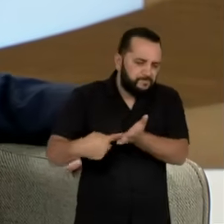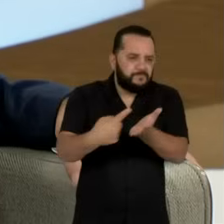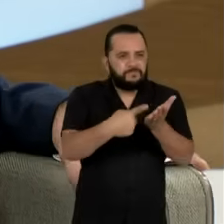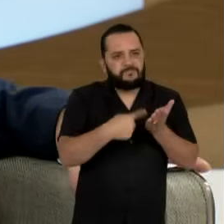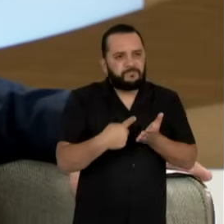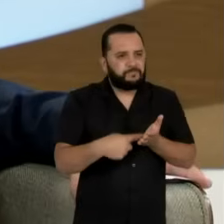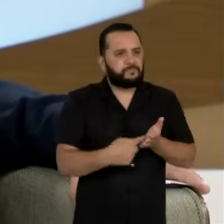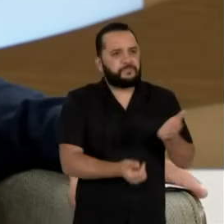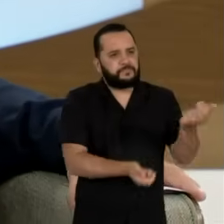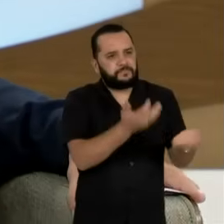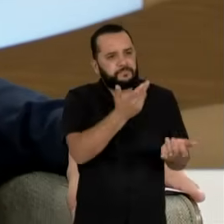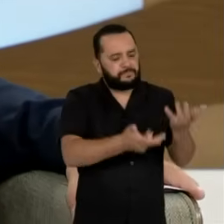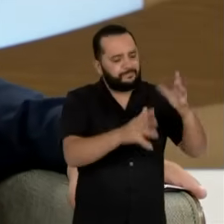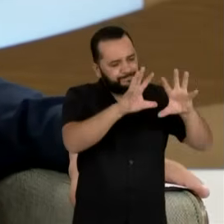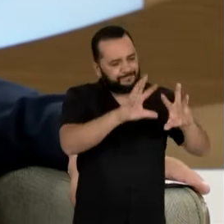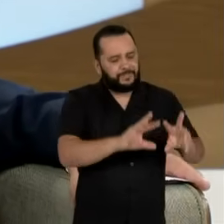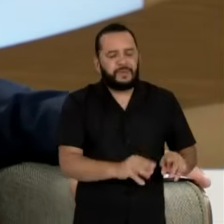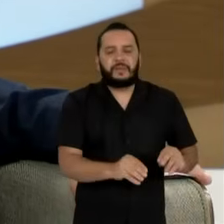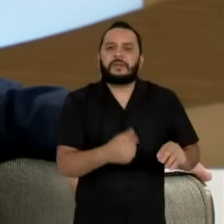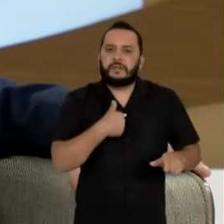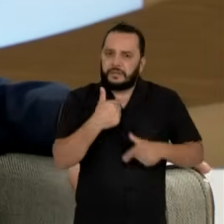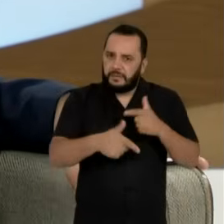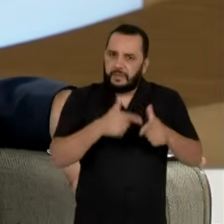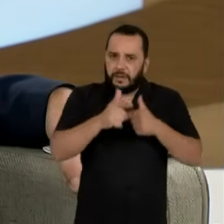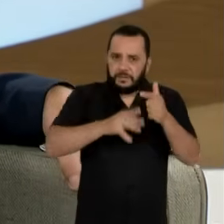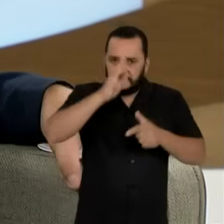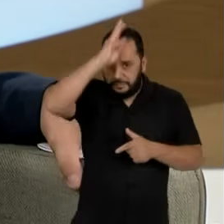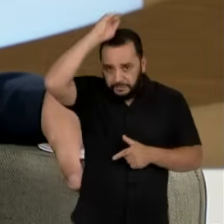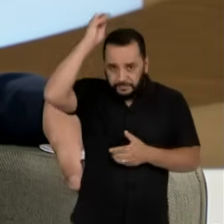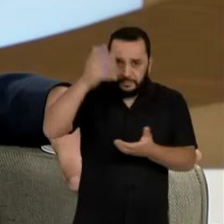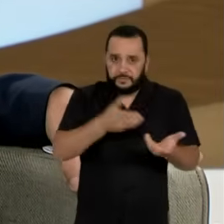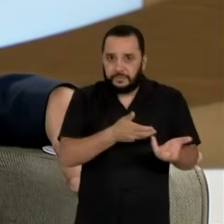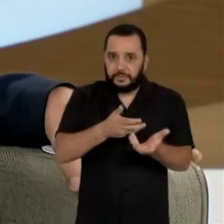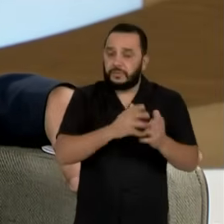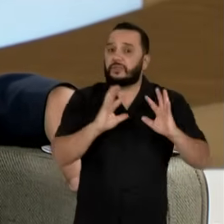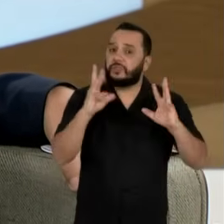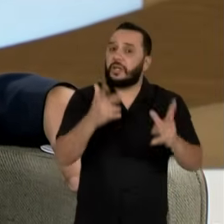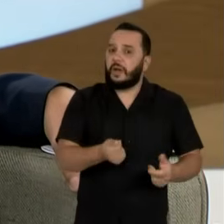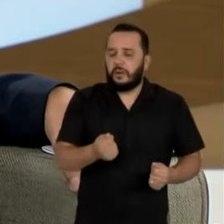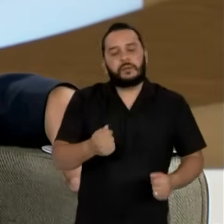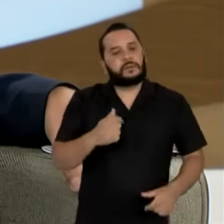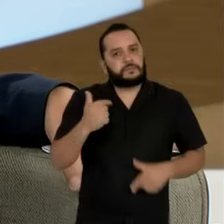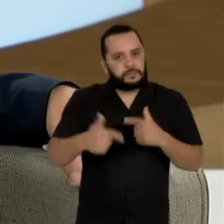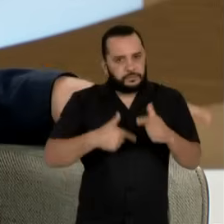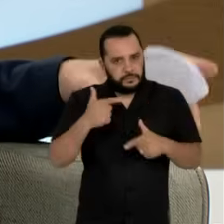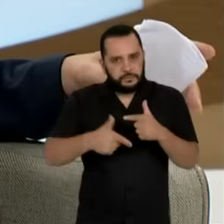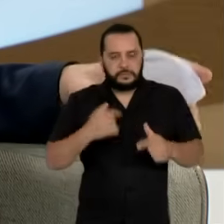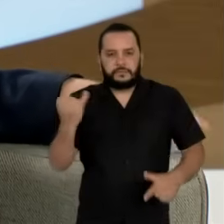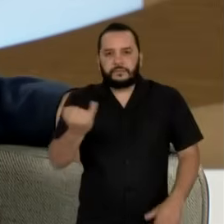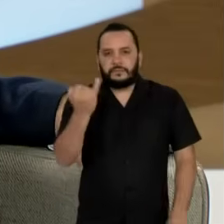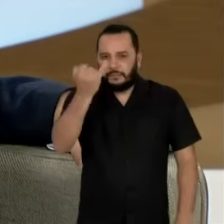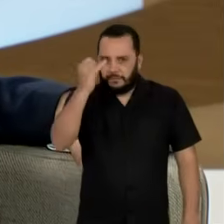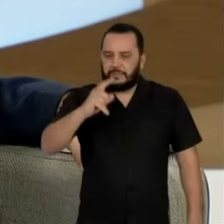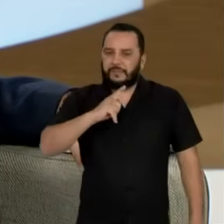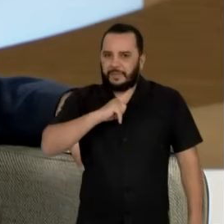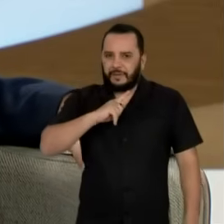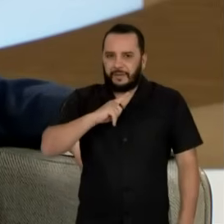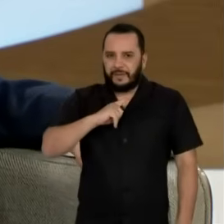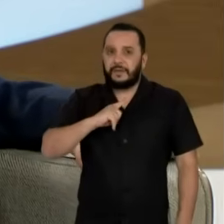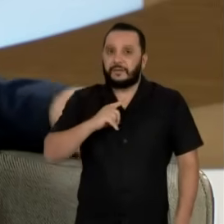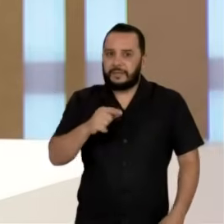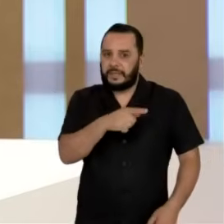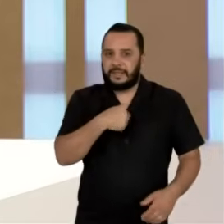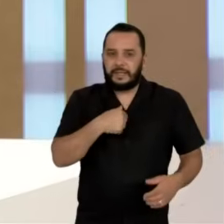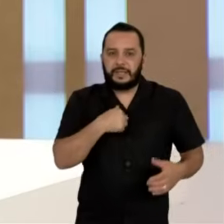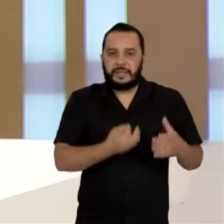quero ressaltar que o trabalho das brigadas, em geral, é um trabalho muito importante, sabe? É uma tendência moderna se criar brigadas,